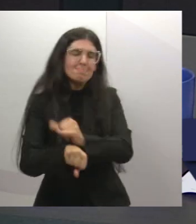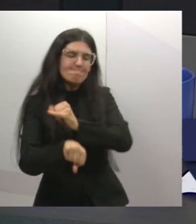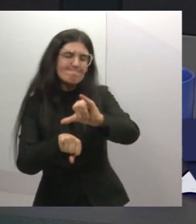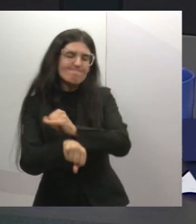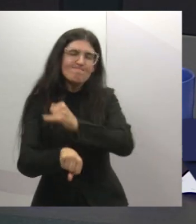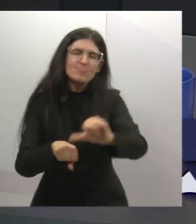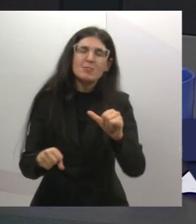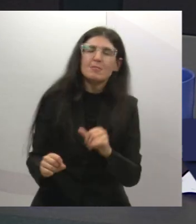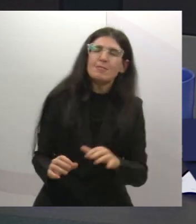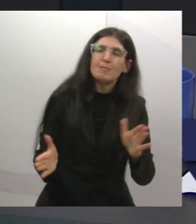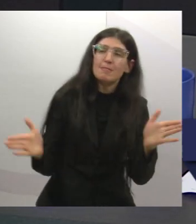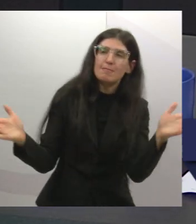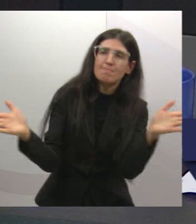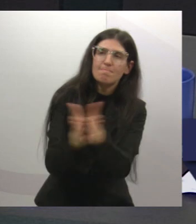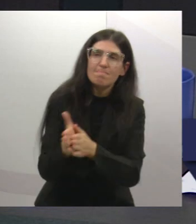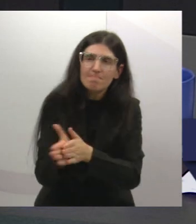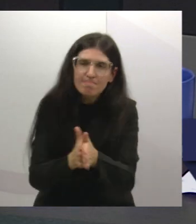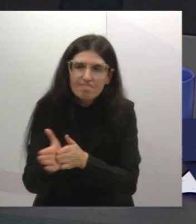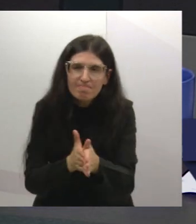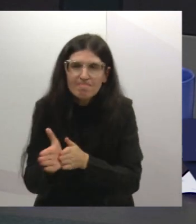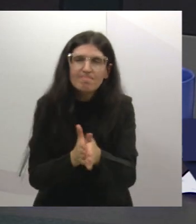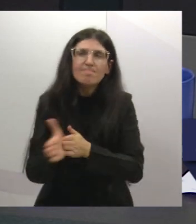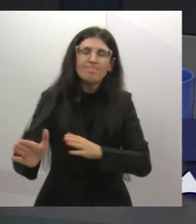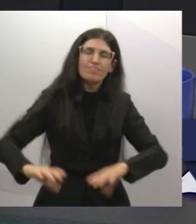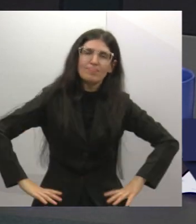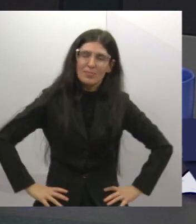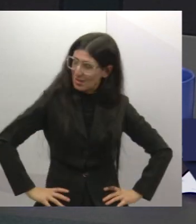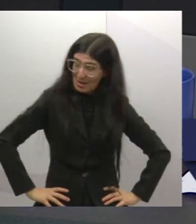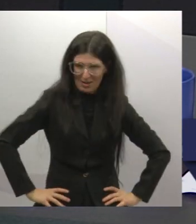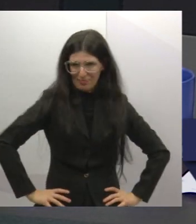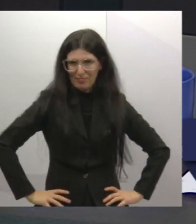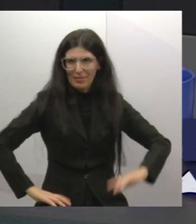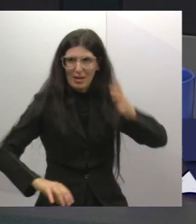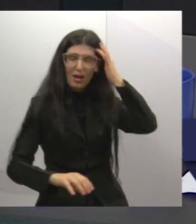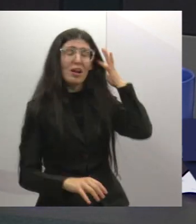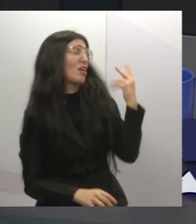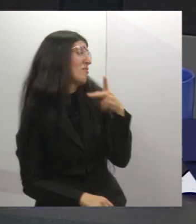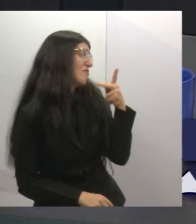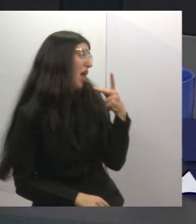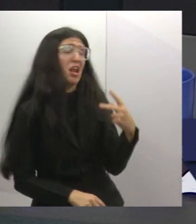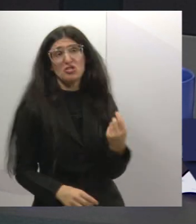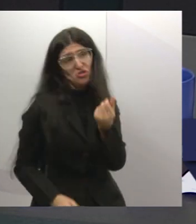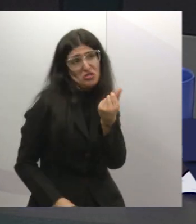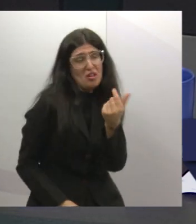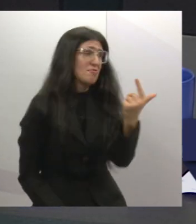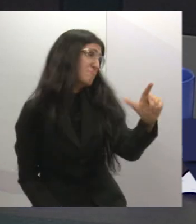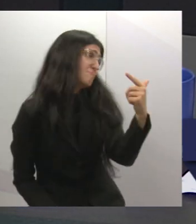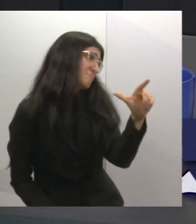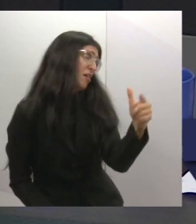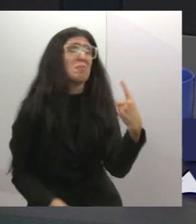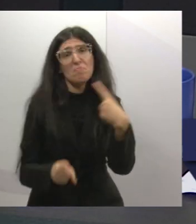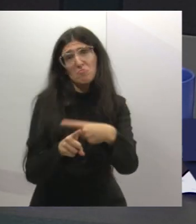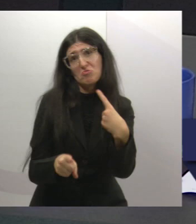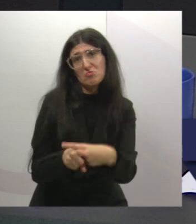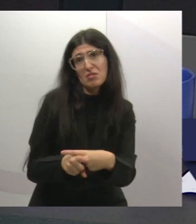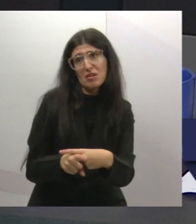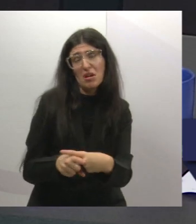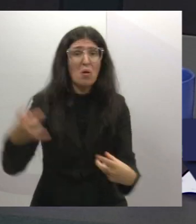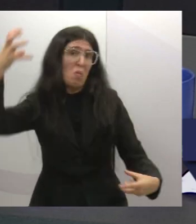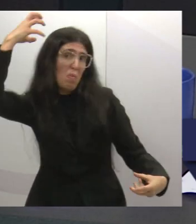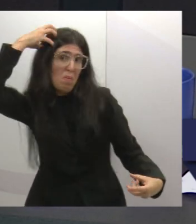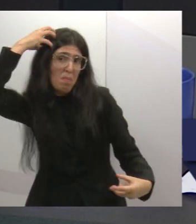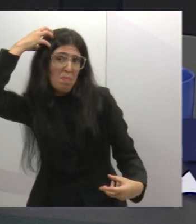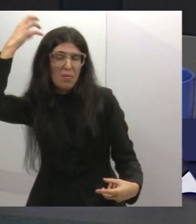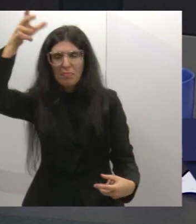vezes, eles colocam o não pagamento, a responsabilidade dele com o serviço para a população e com